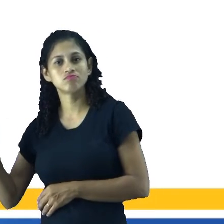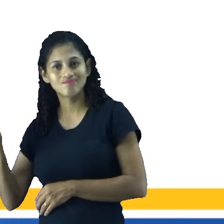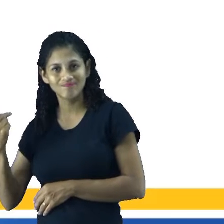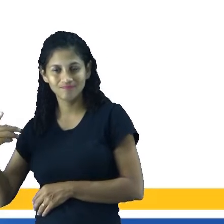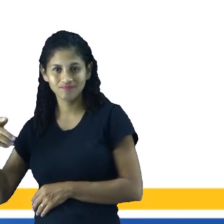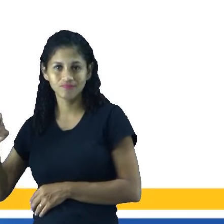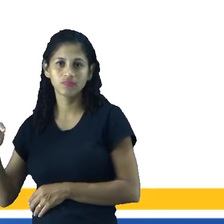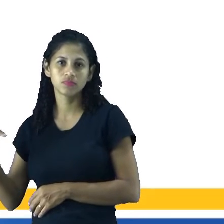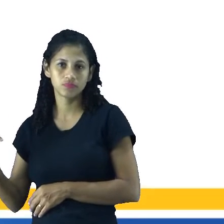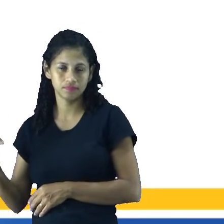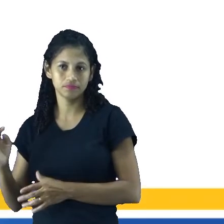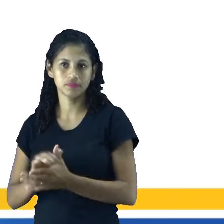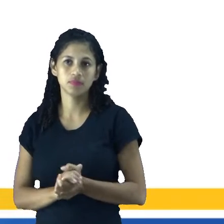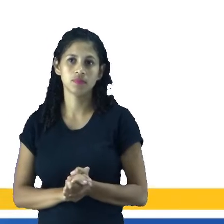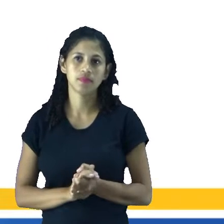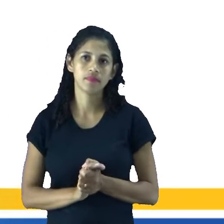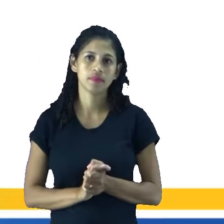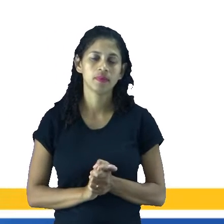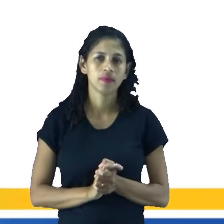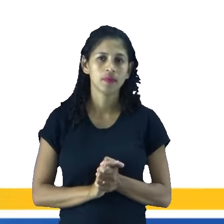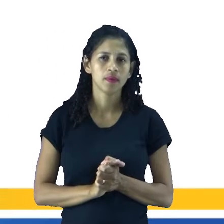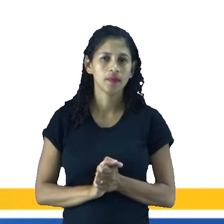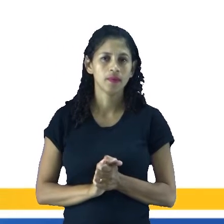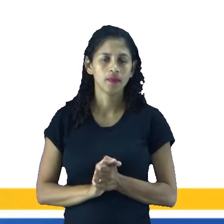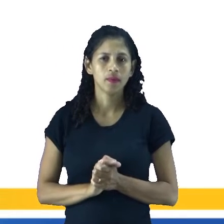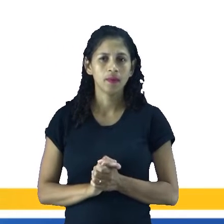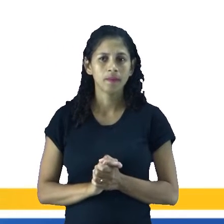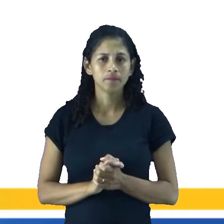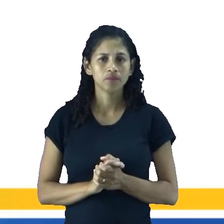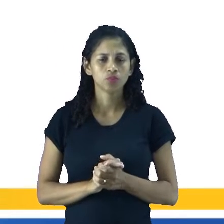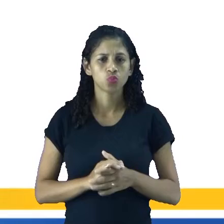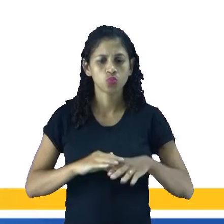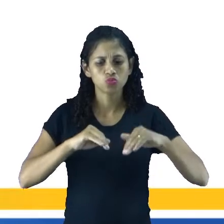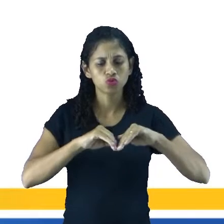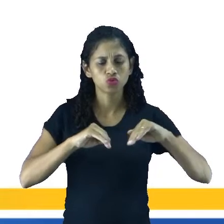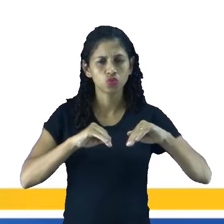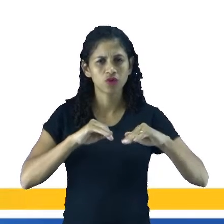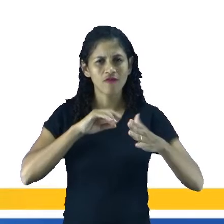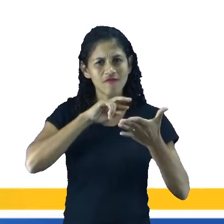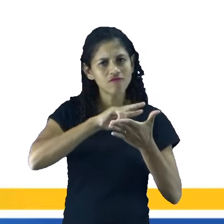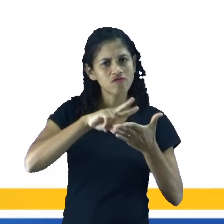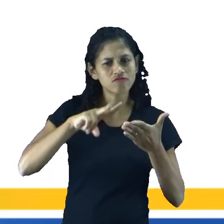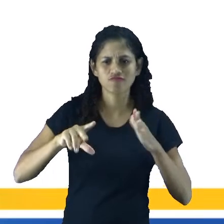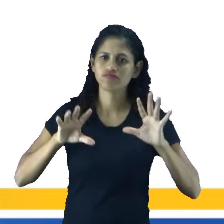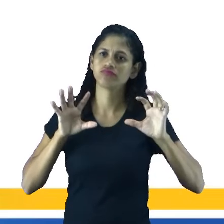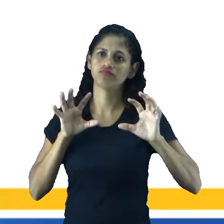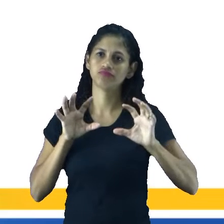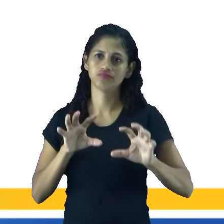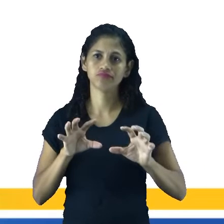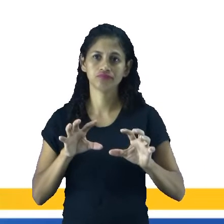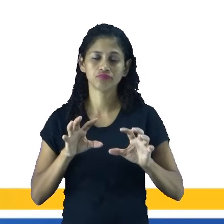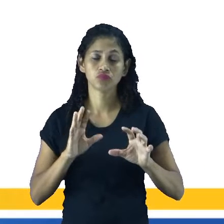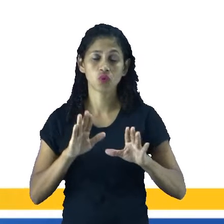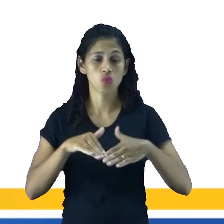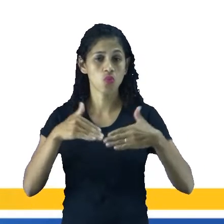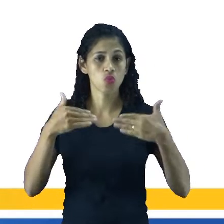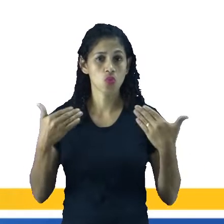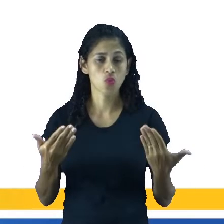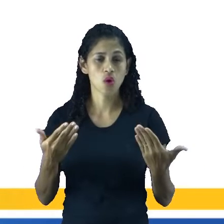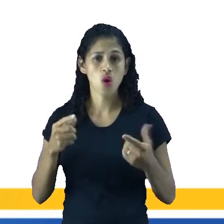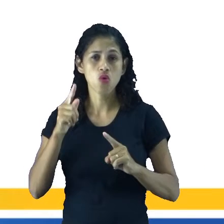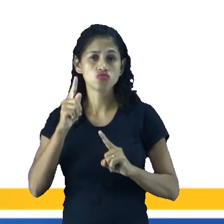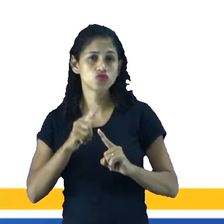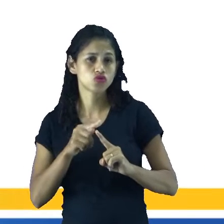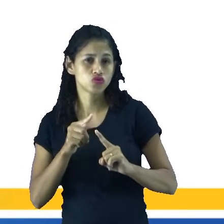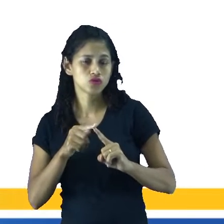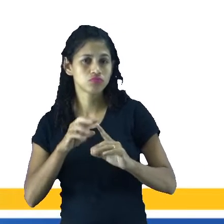acontecer de várias formas. E aí um dos aspectos que a gente pode observar vai ser esse: qual o tipo de mistura, qual